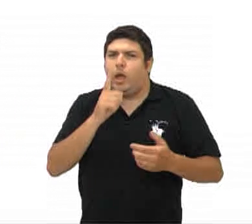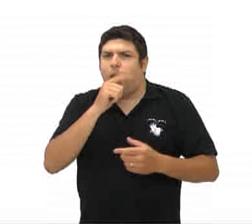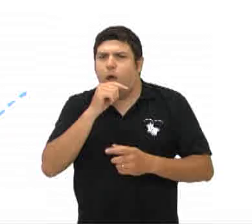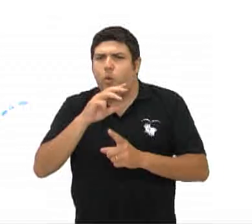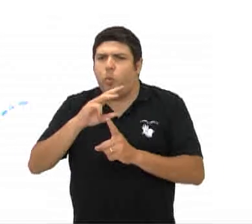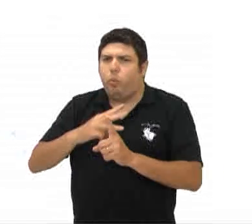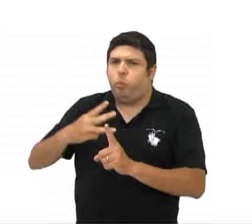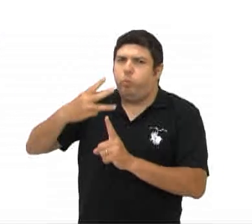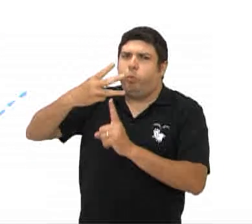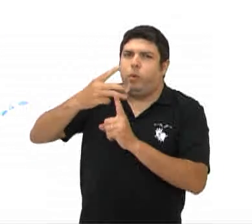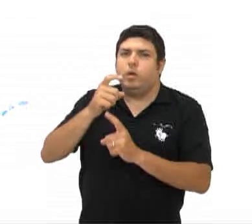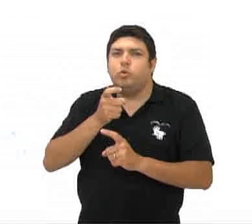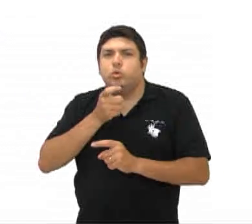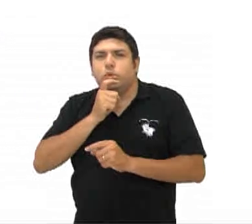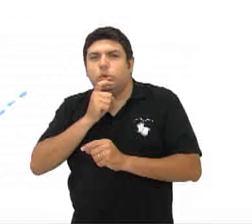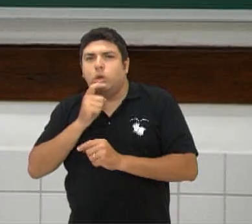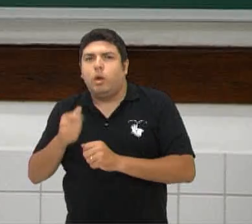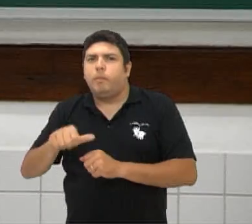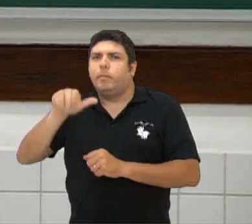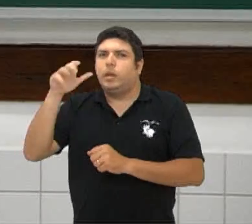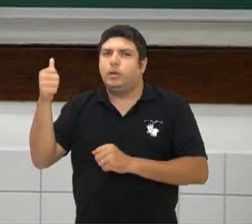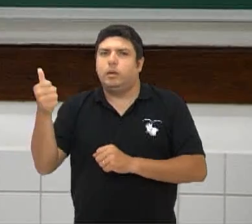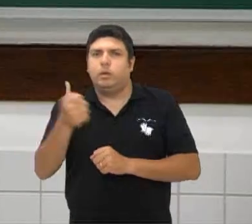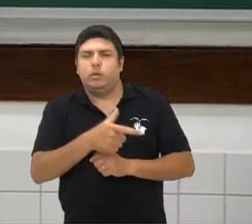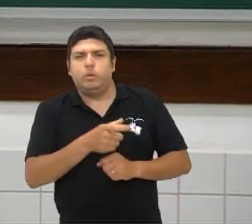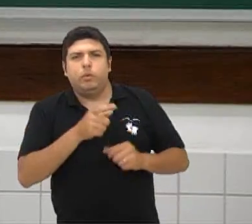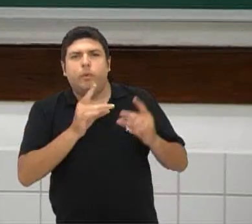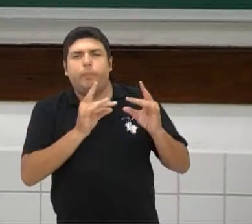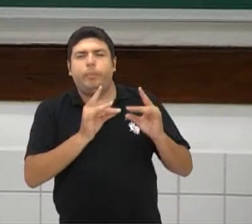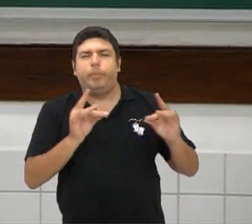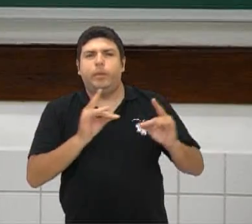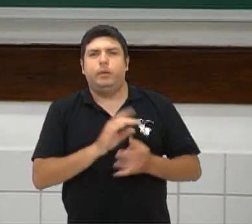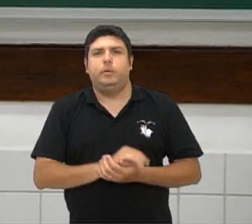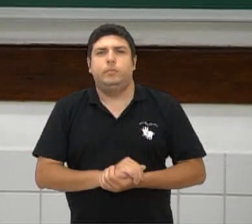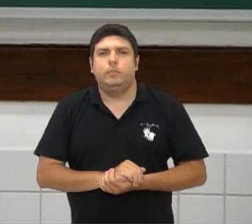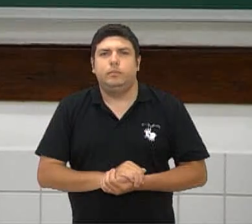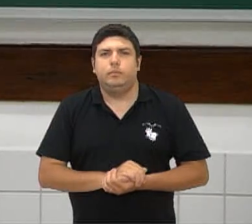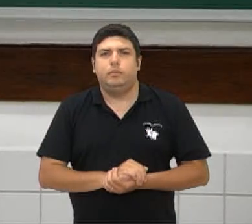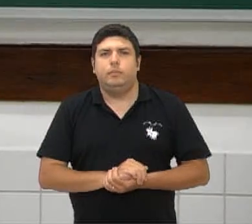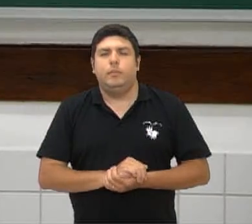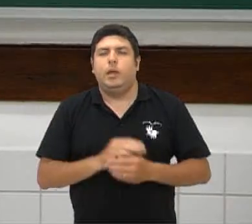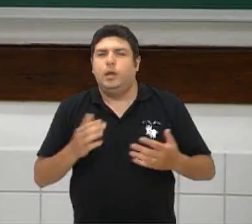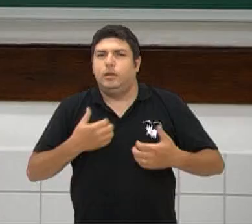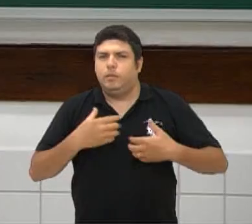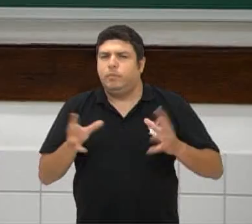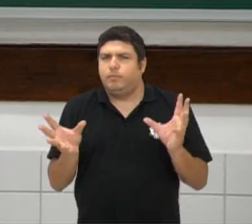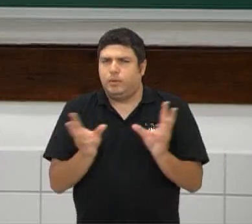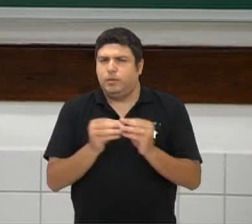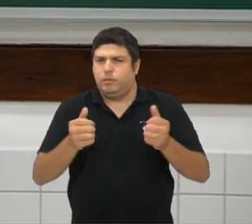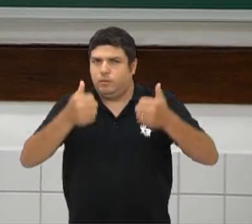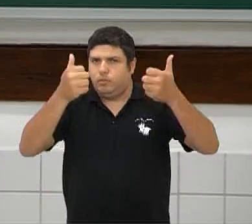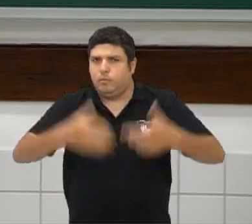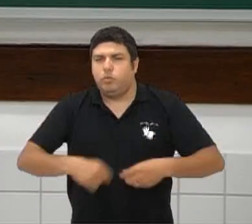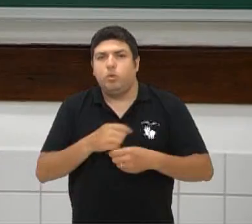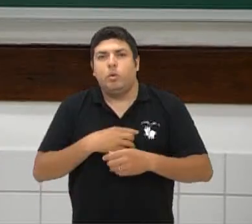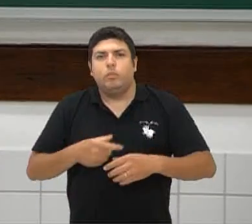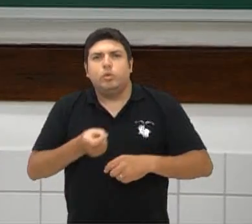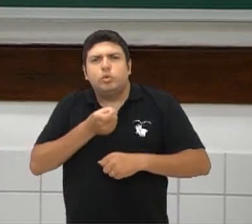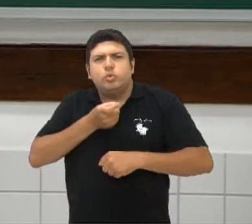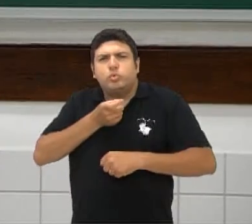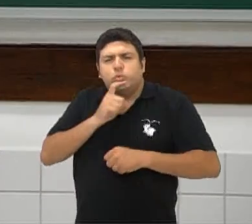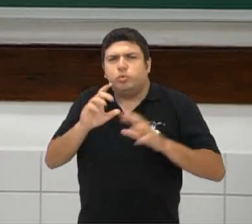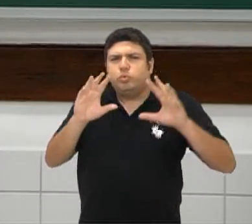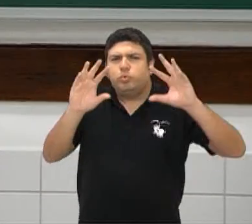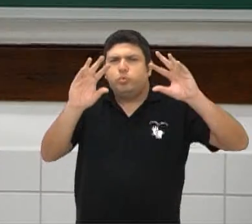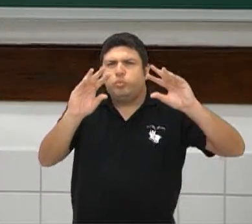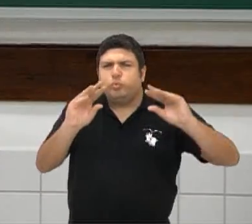na forma de gelo do que na forma de líquido. Então essa outra parte da reportagem já diz, né, que a gente tem muito mais água doce na forma de geleira do que em